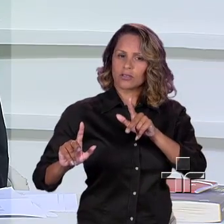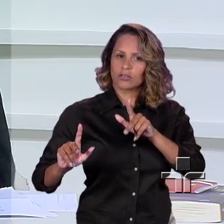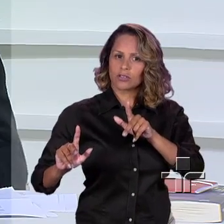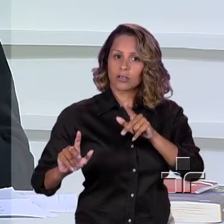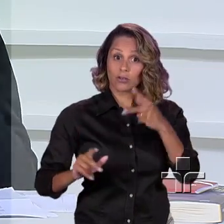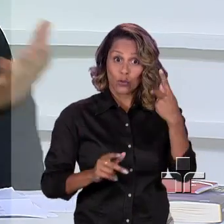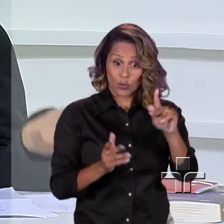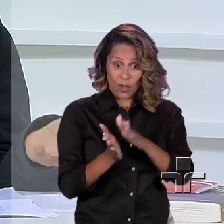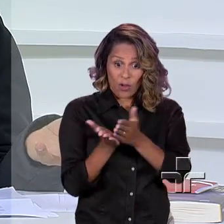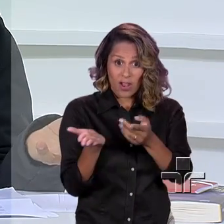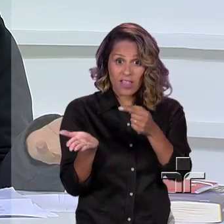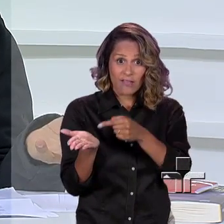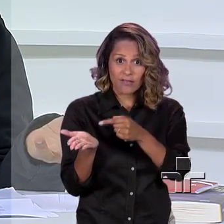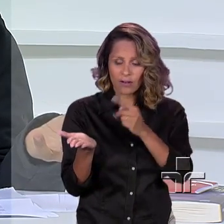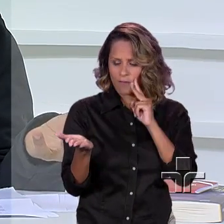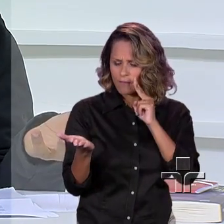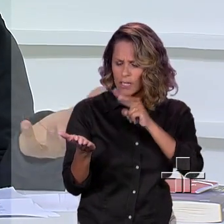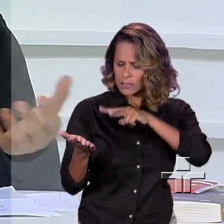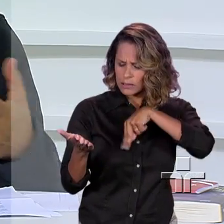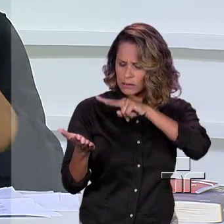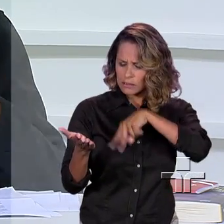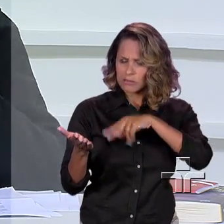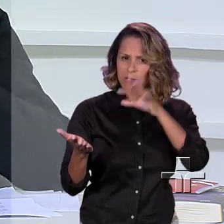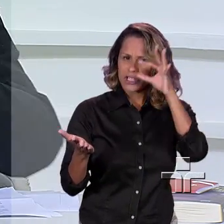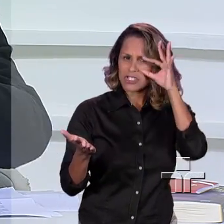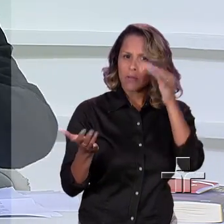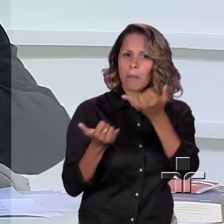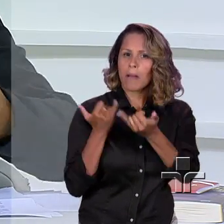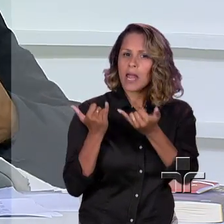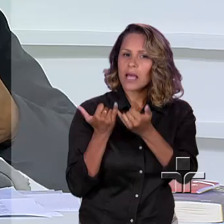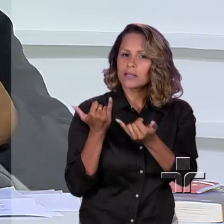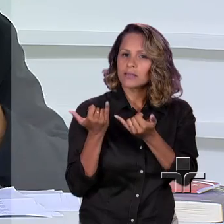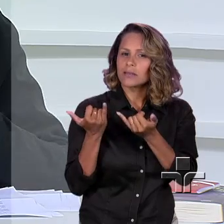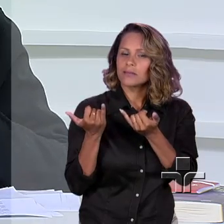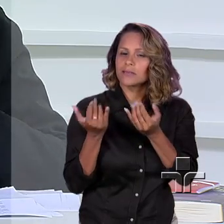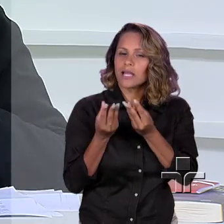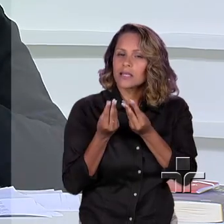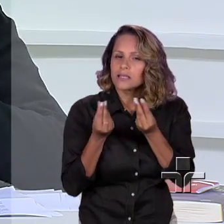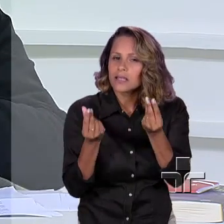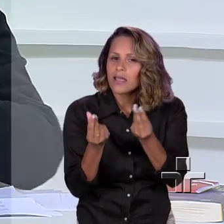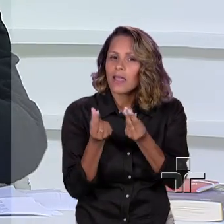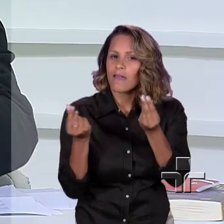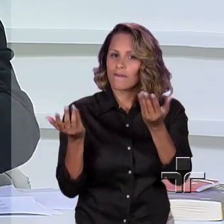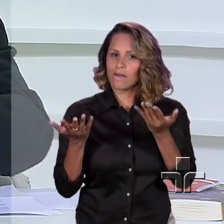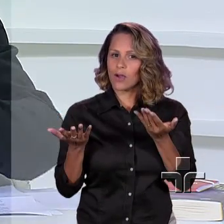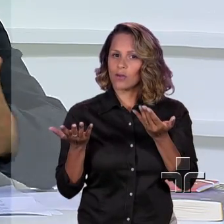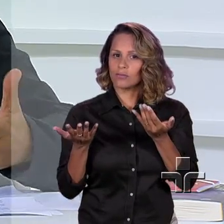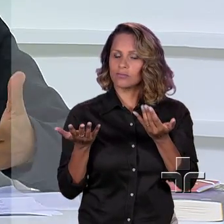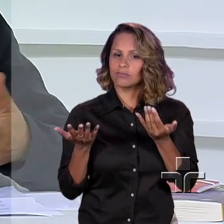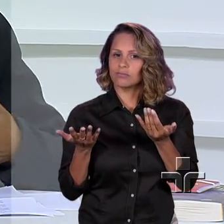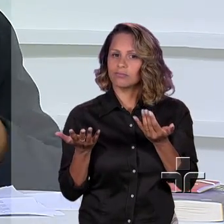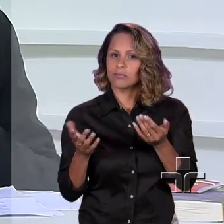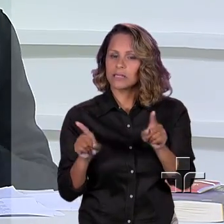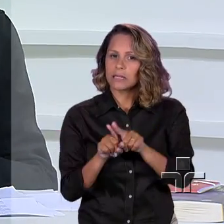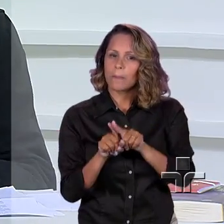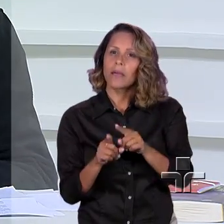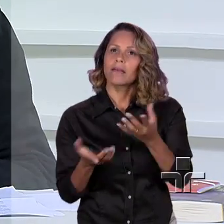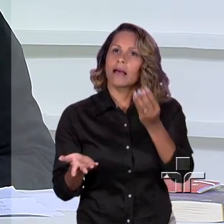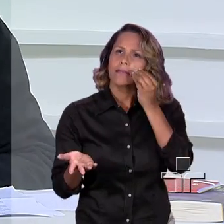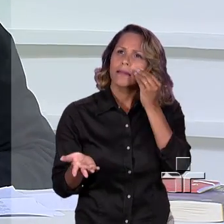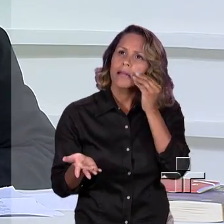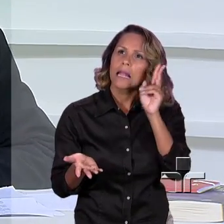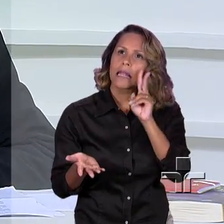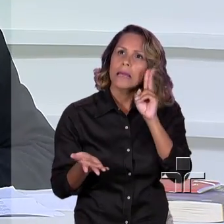seu livro do que ela mostra uma compreensão com a história, ela se dispõe a tentar lembrar,